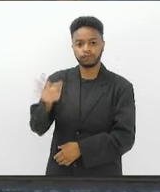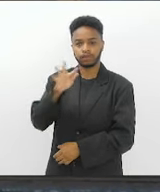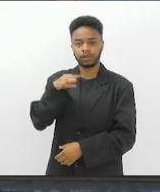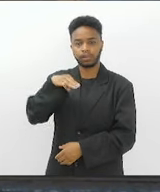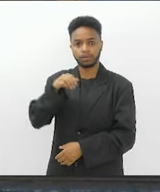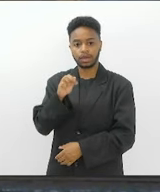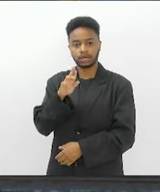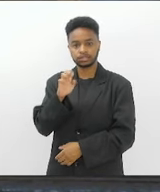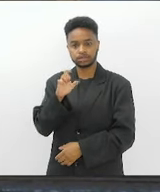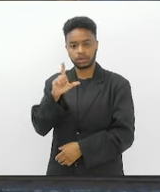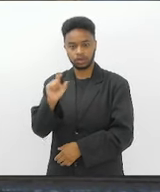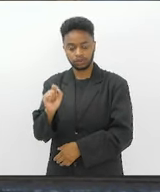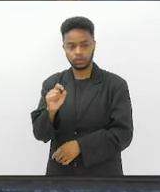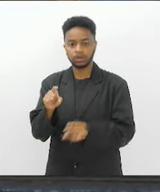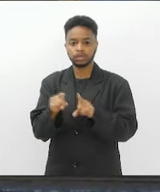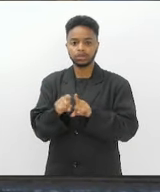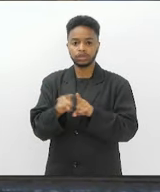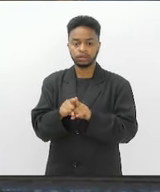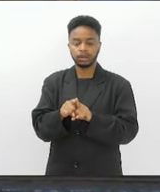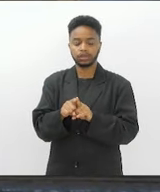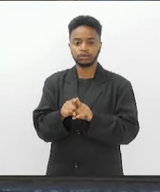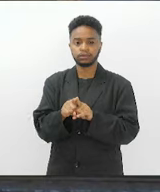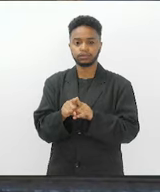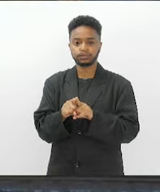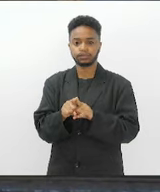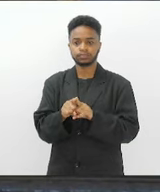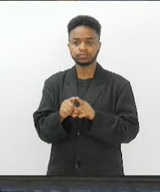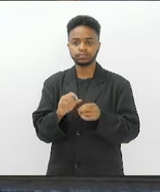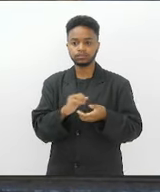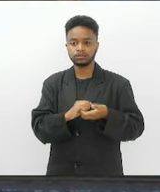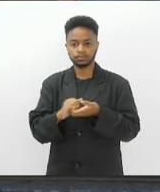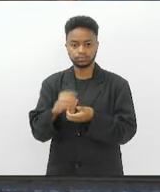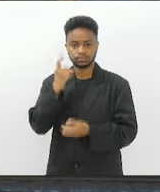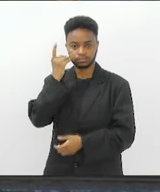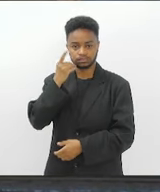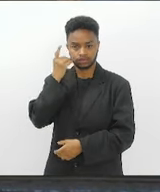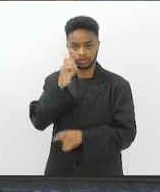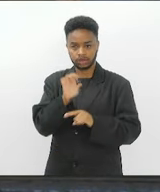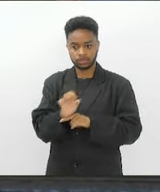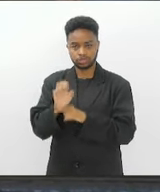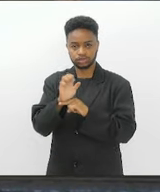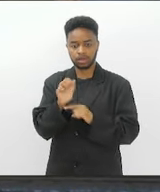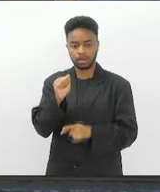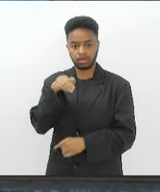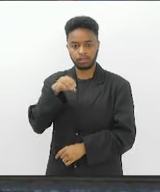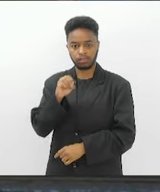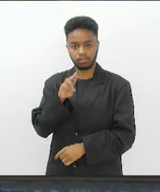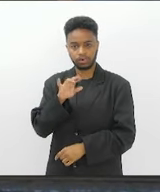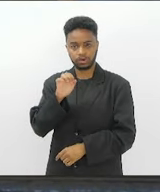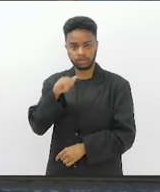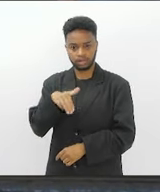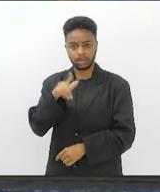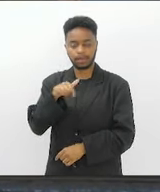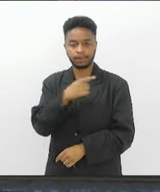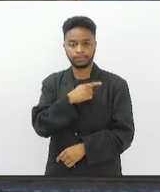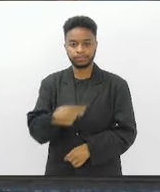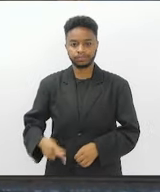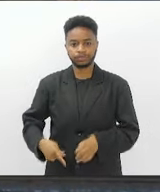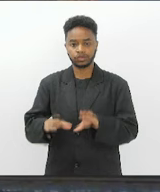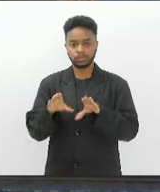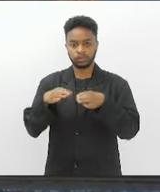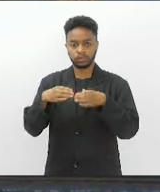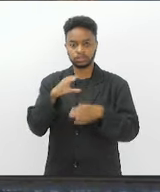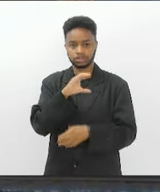Queiroz, cumprimentar o deputado estadual Rodrigo Amorim, presidente da Comissão de